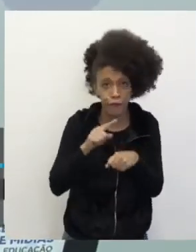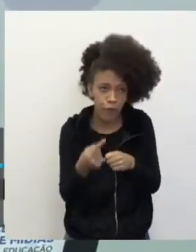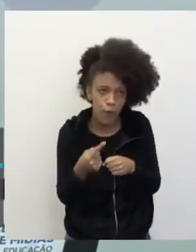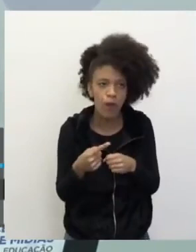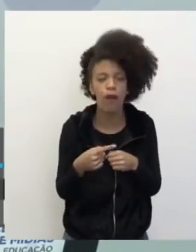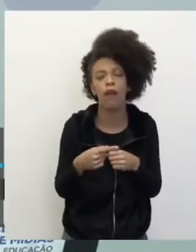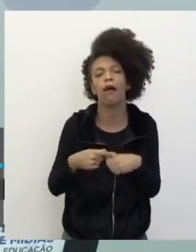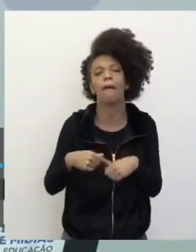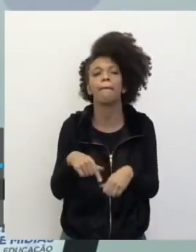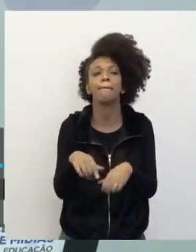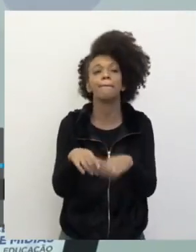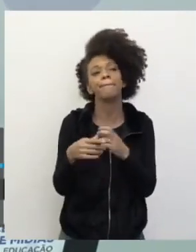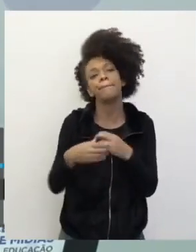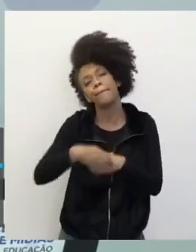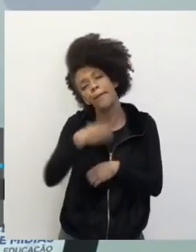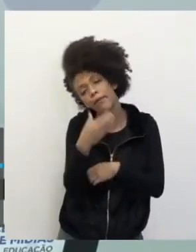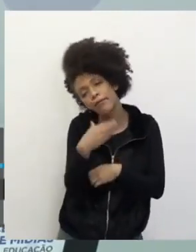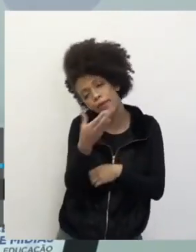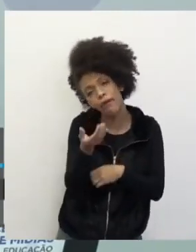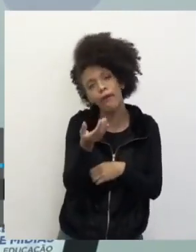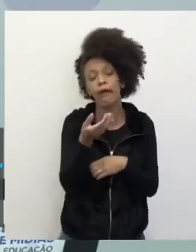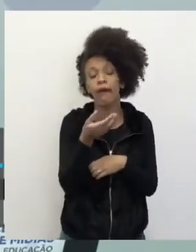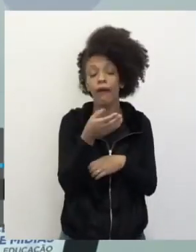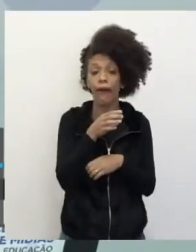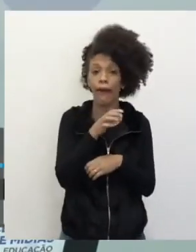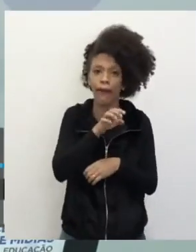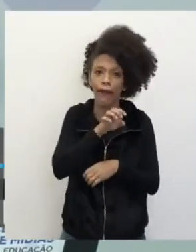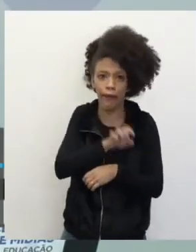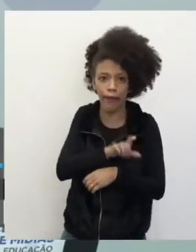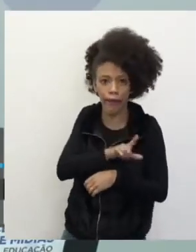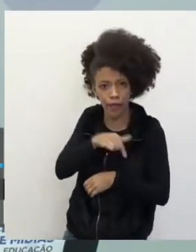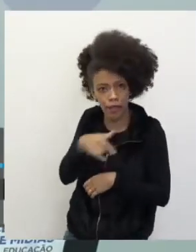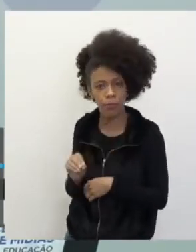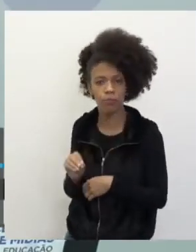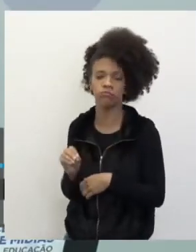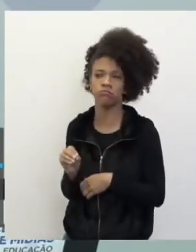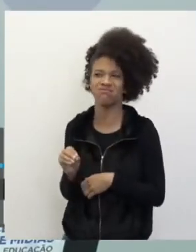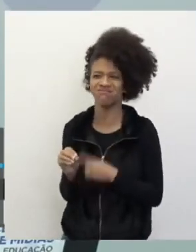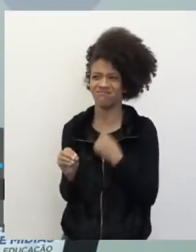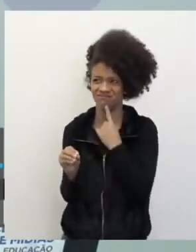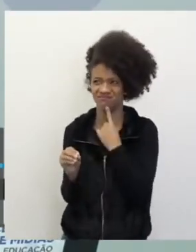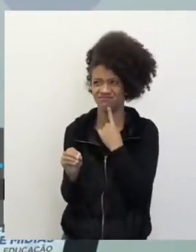laranja e limão. E aí, ante esse e, você